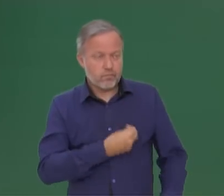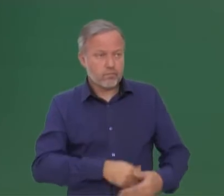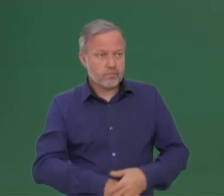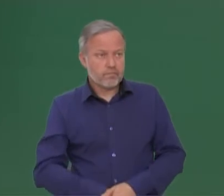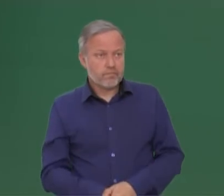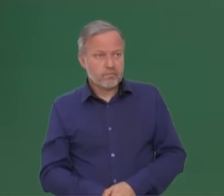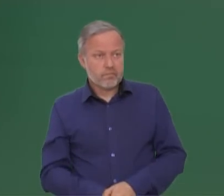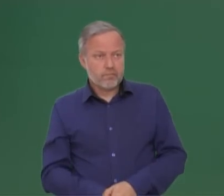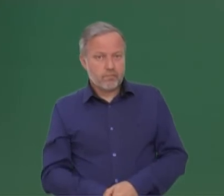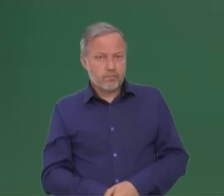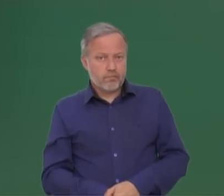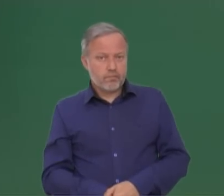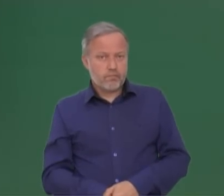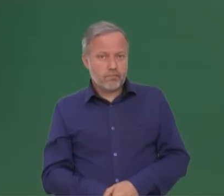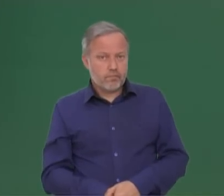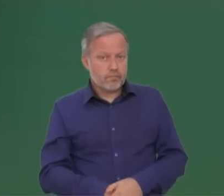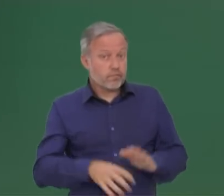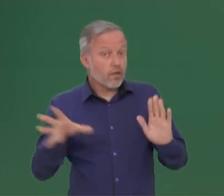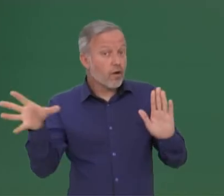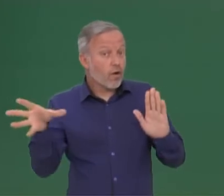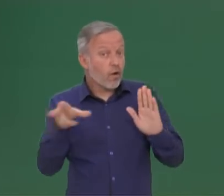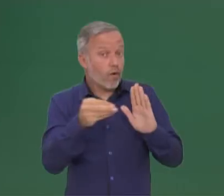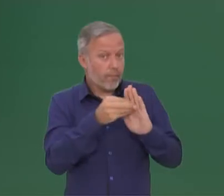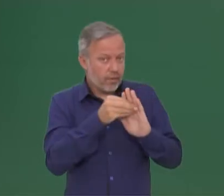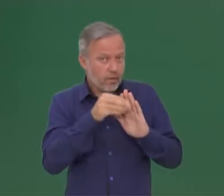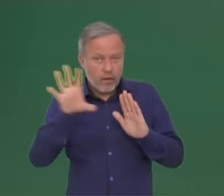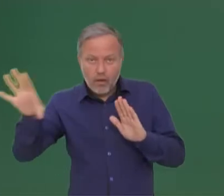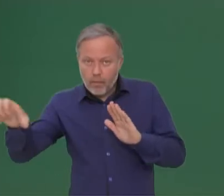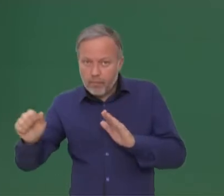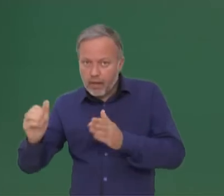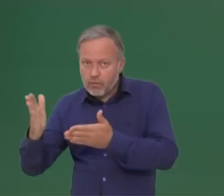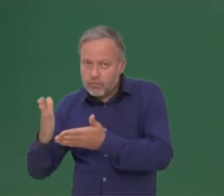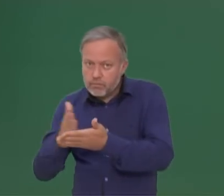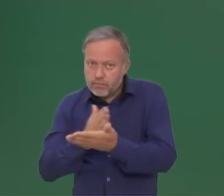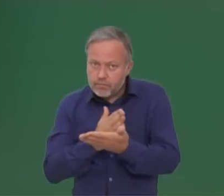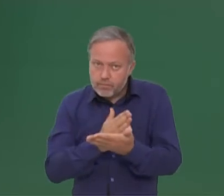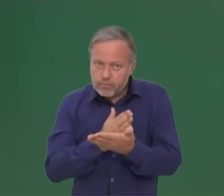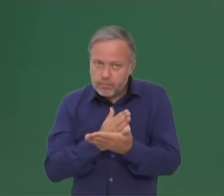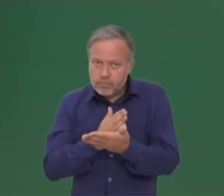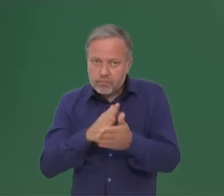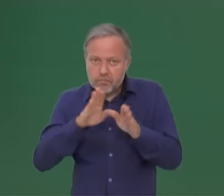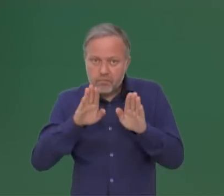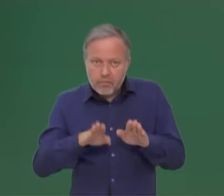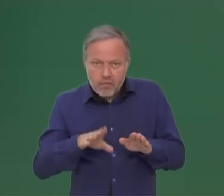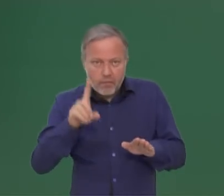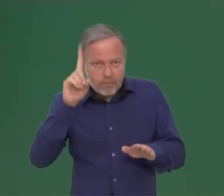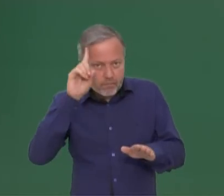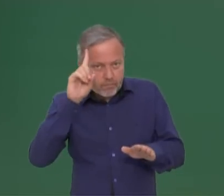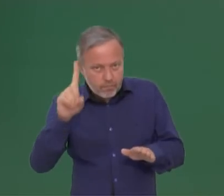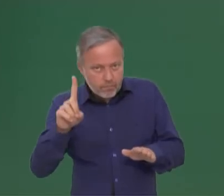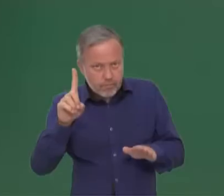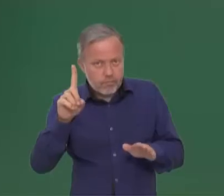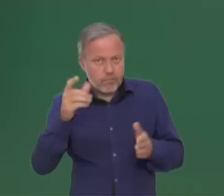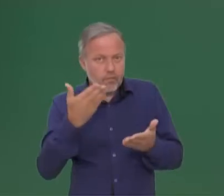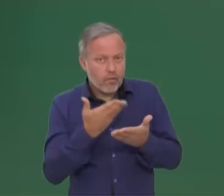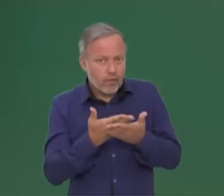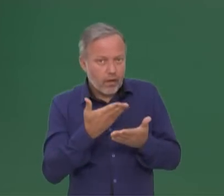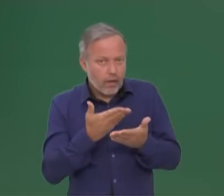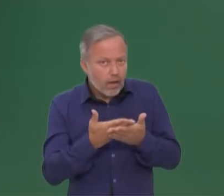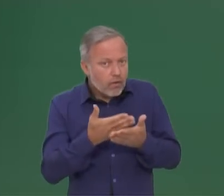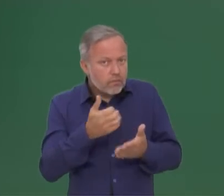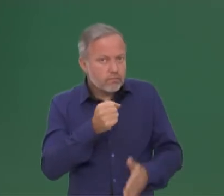Olha que legal essas informações que eu mostrei para vocês. Pega o caderno, coloca a data, coloca o número da nossa